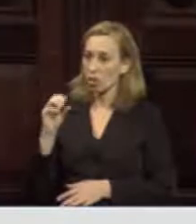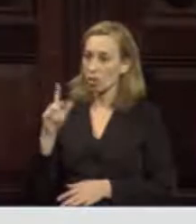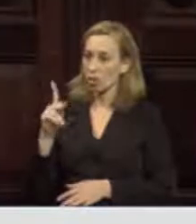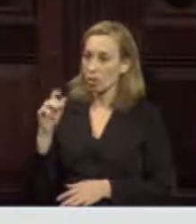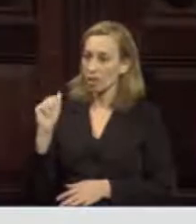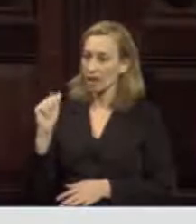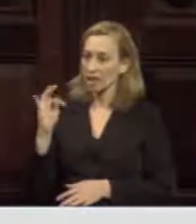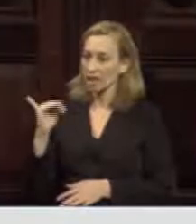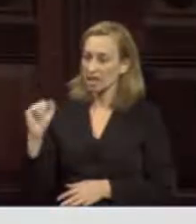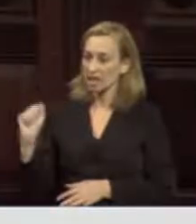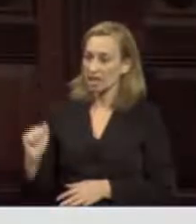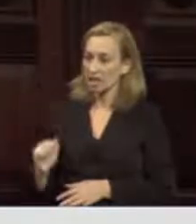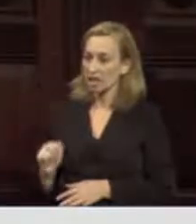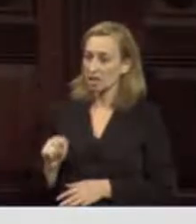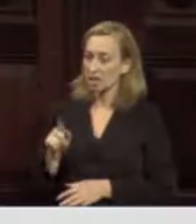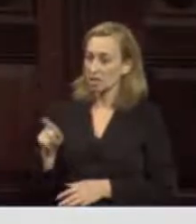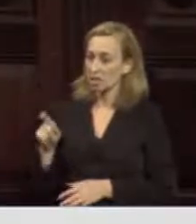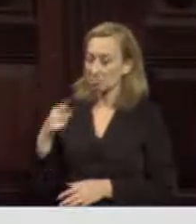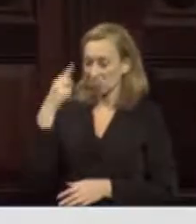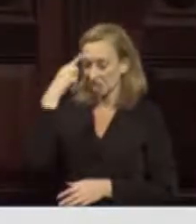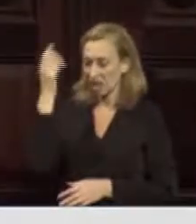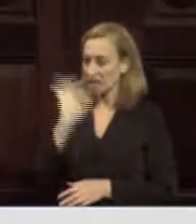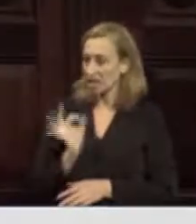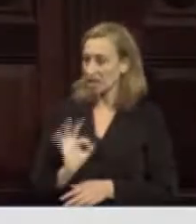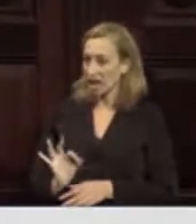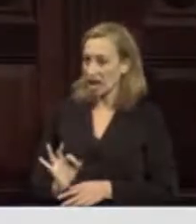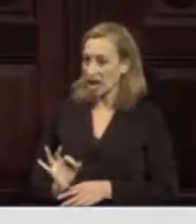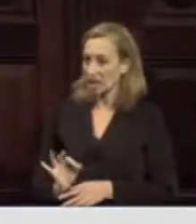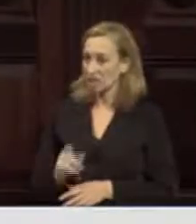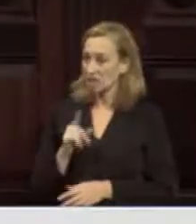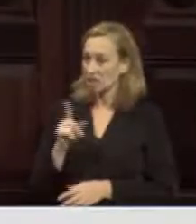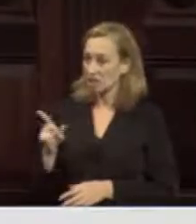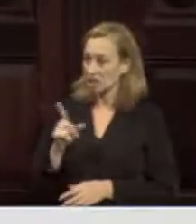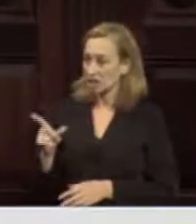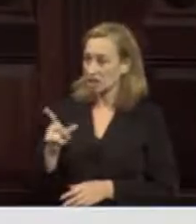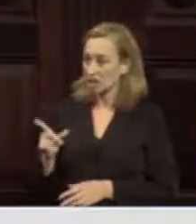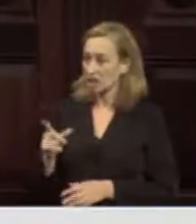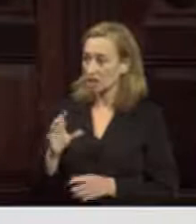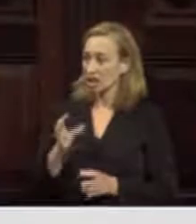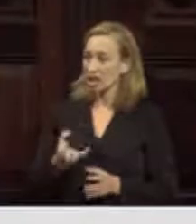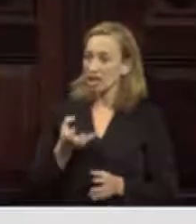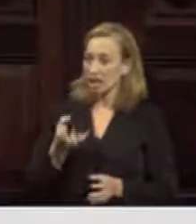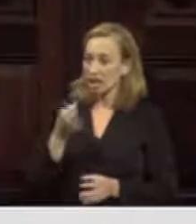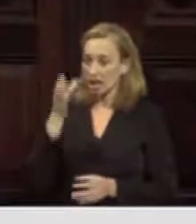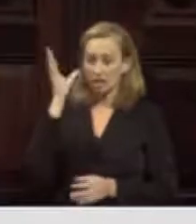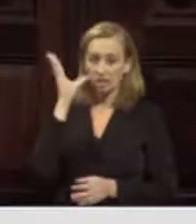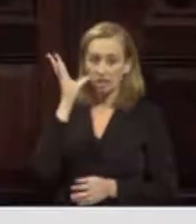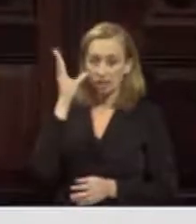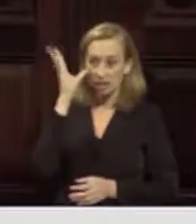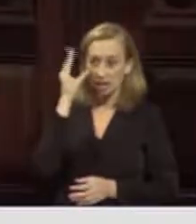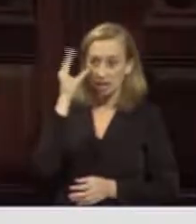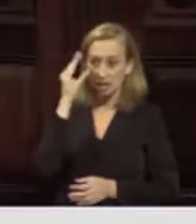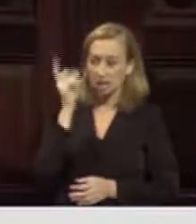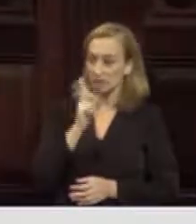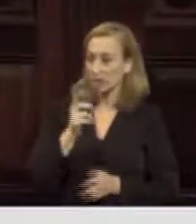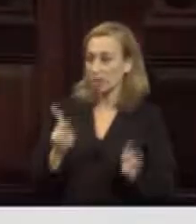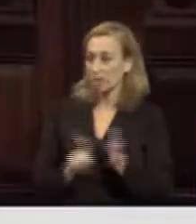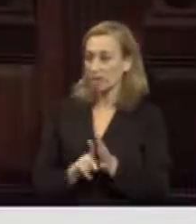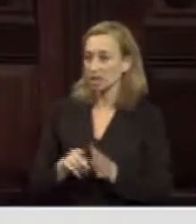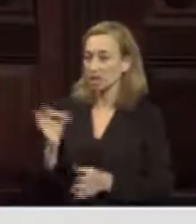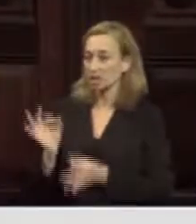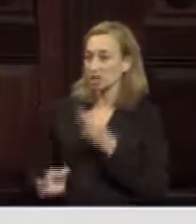seguinte: e está atrás de algum interesse que não é o da justiça. O senhor é uma